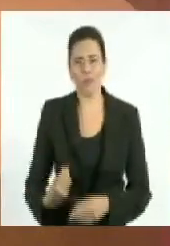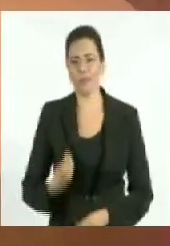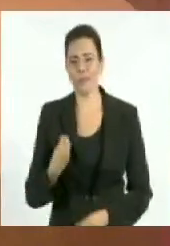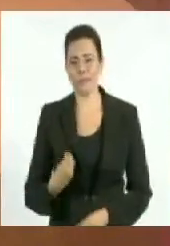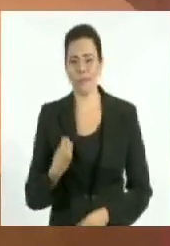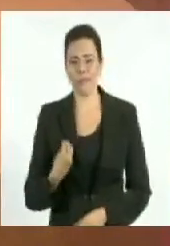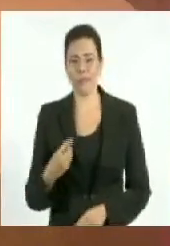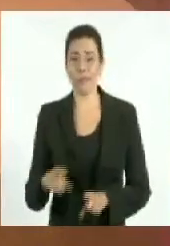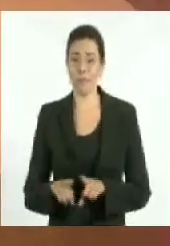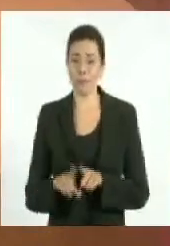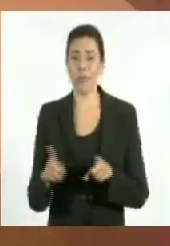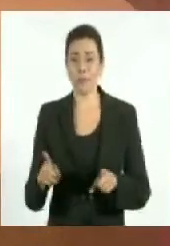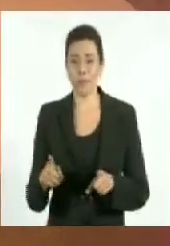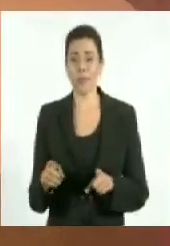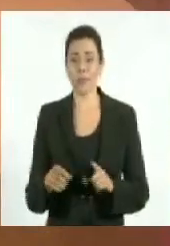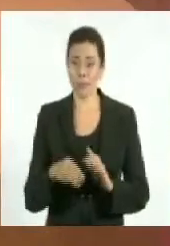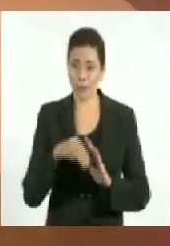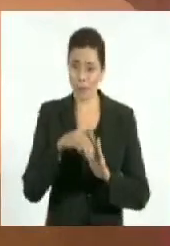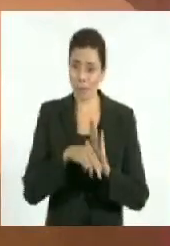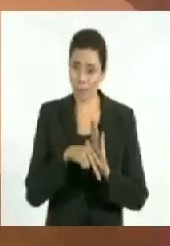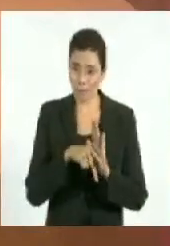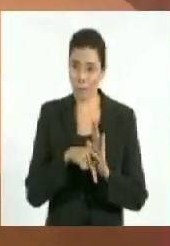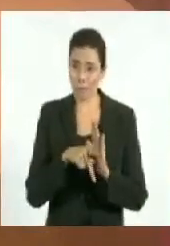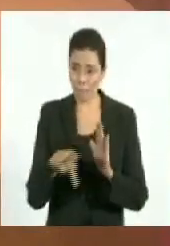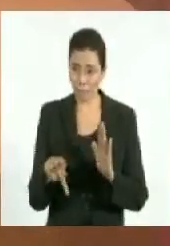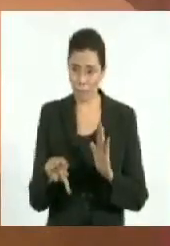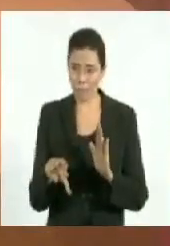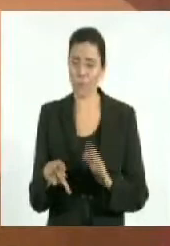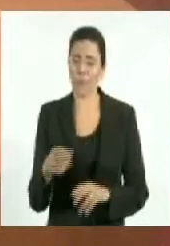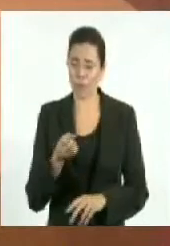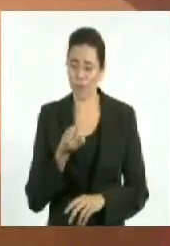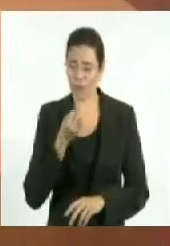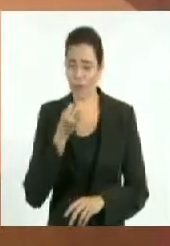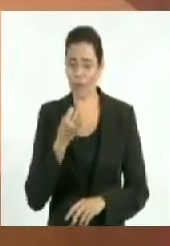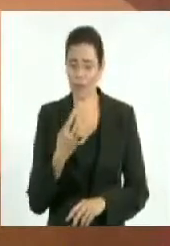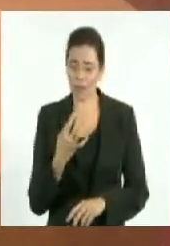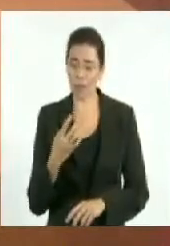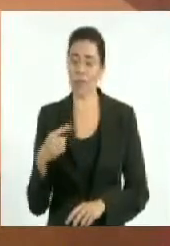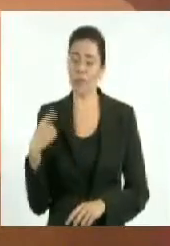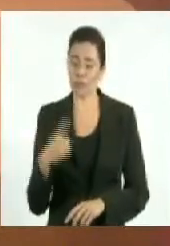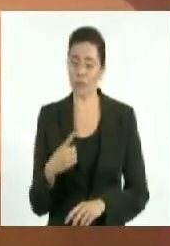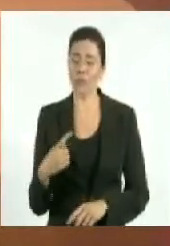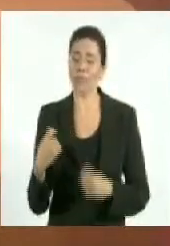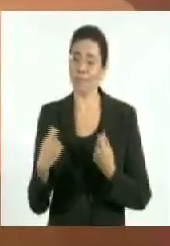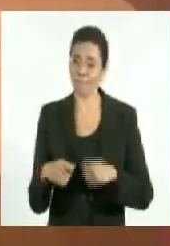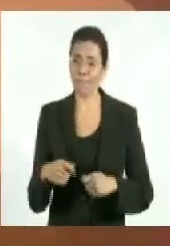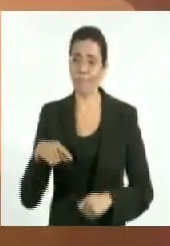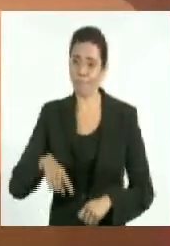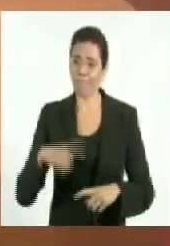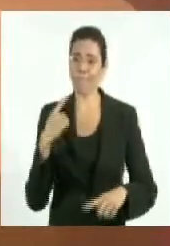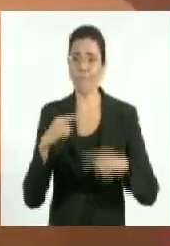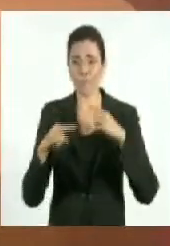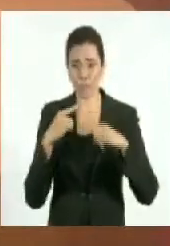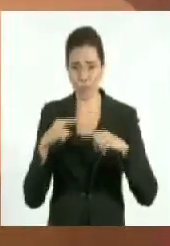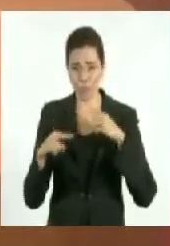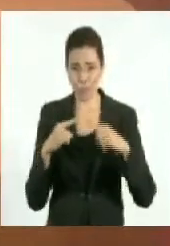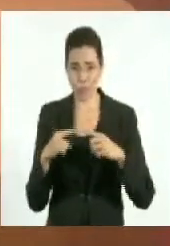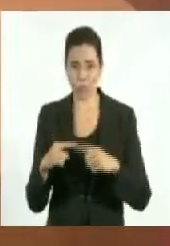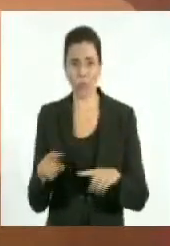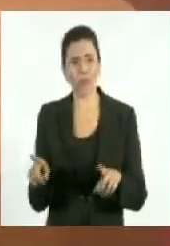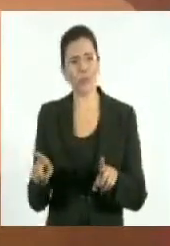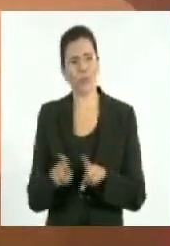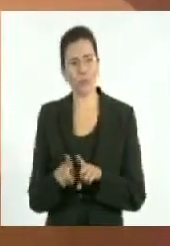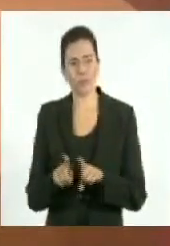que essa medida provisória, claro, para que a gente possa discutir, né, e chegar a uma